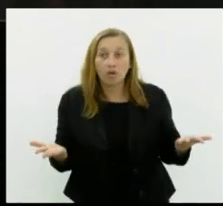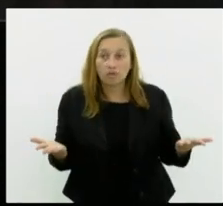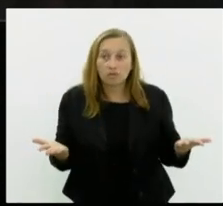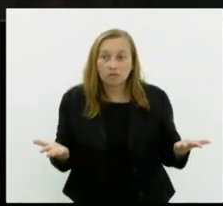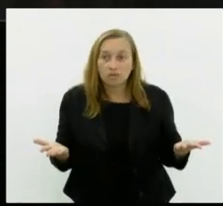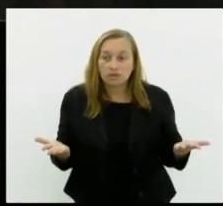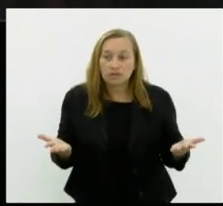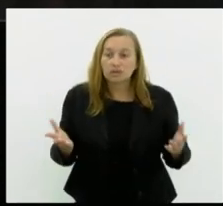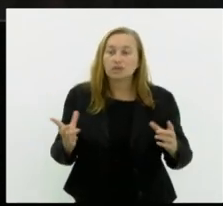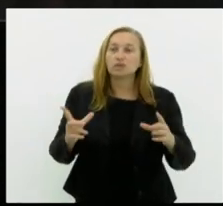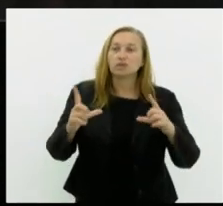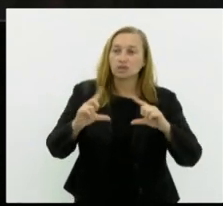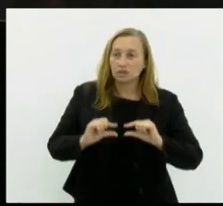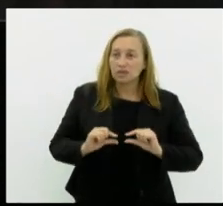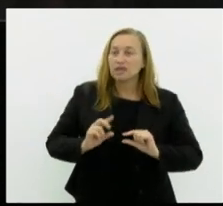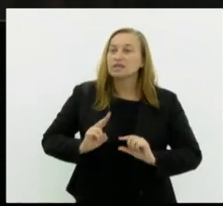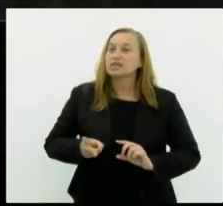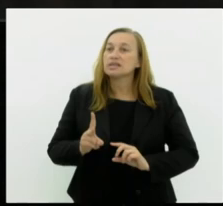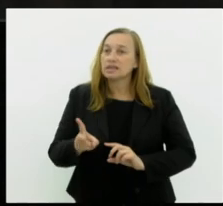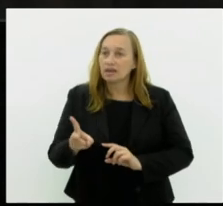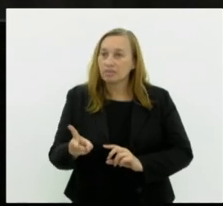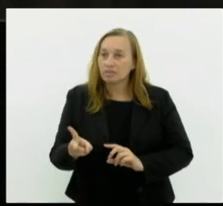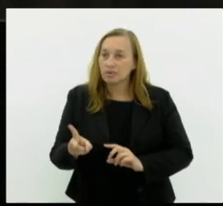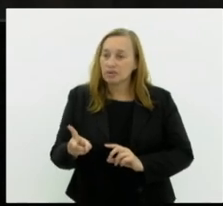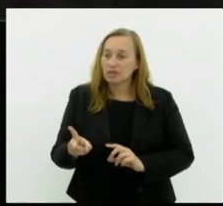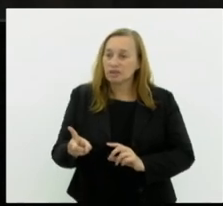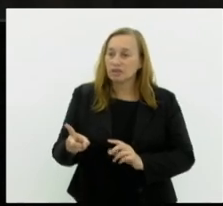será sempre uma expoliação.